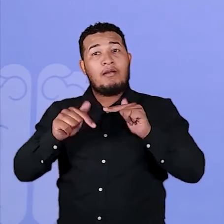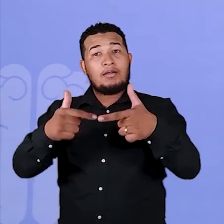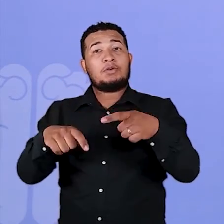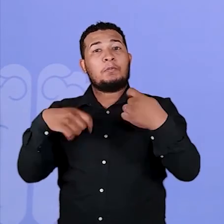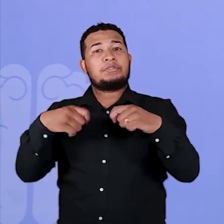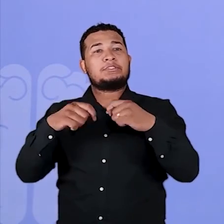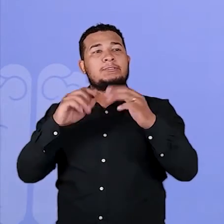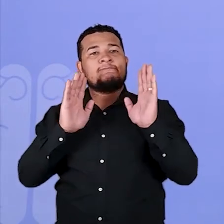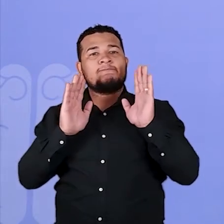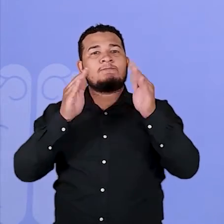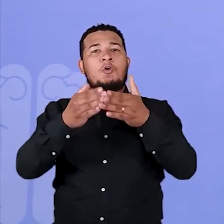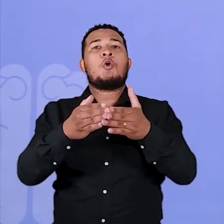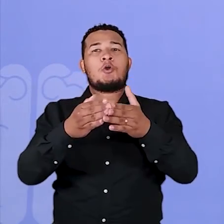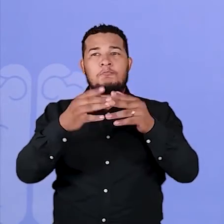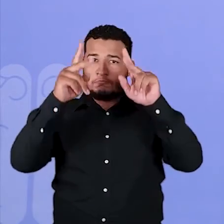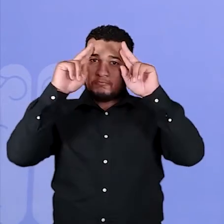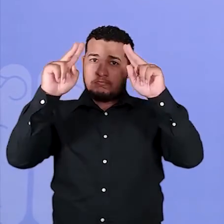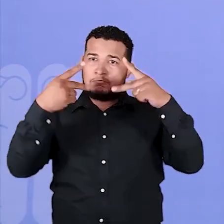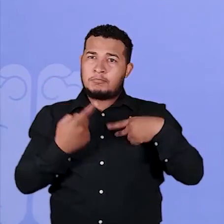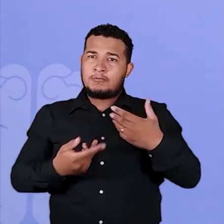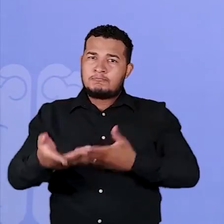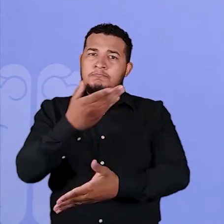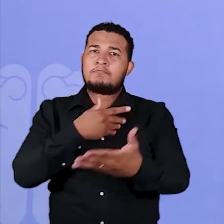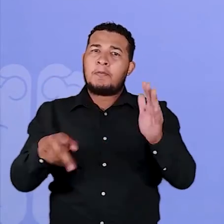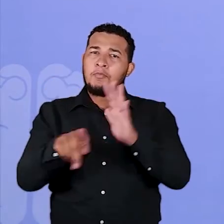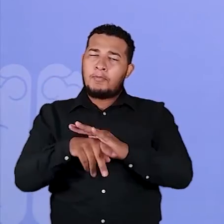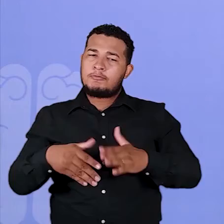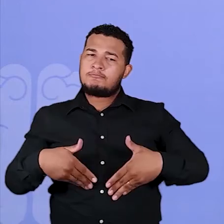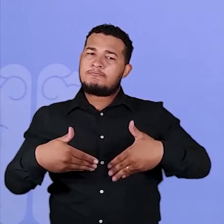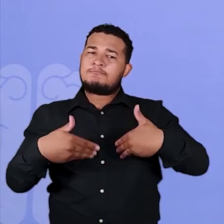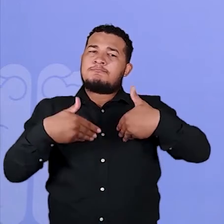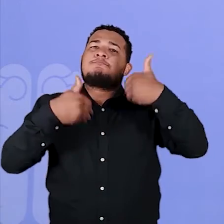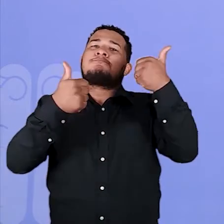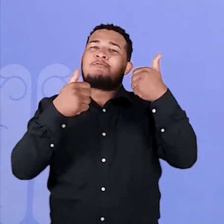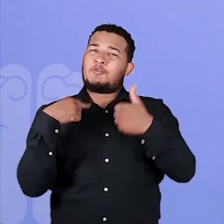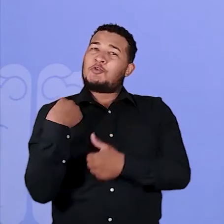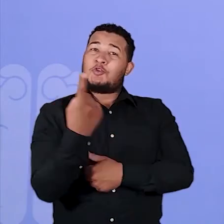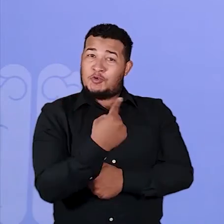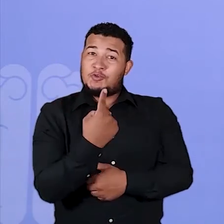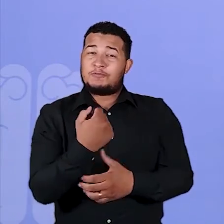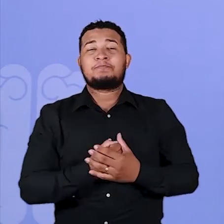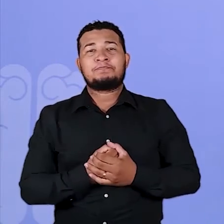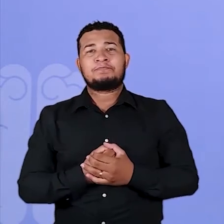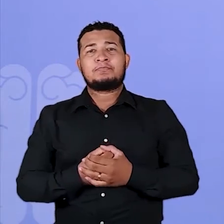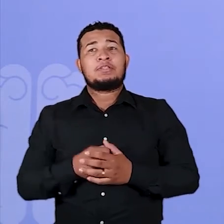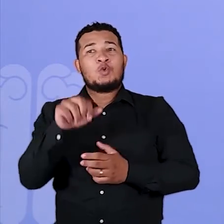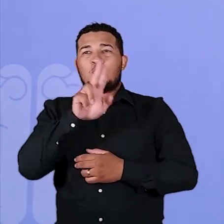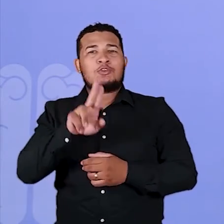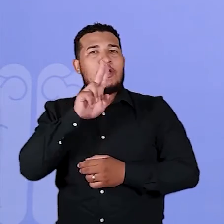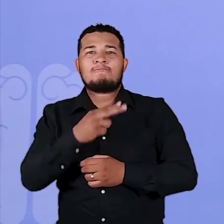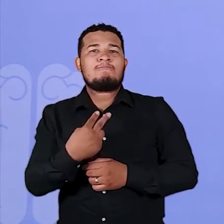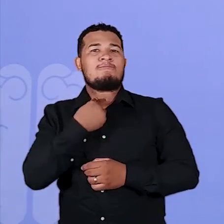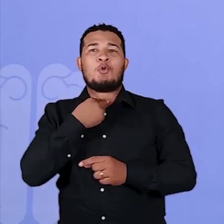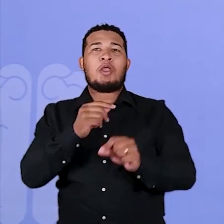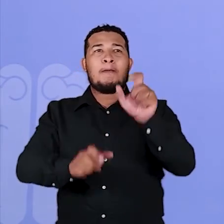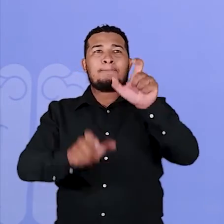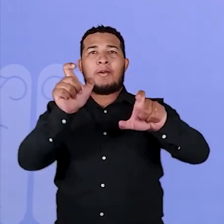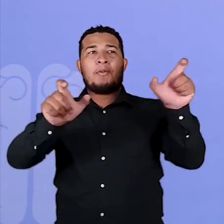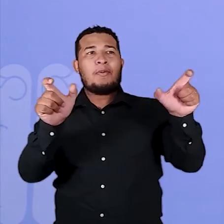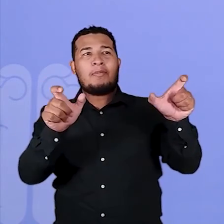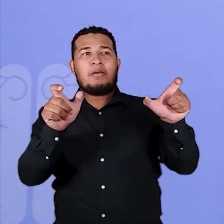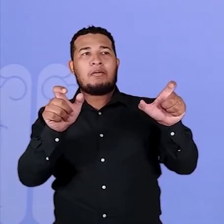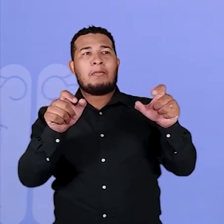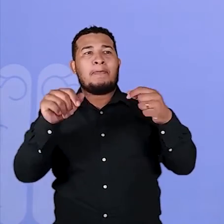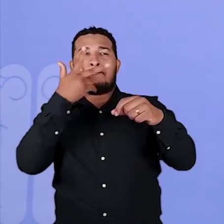ações precisam ser dirigidas a nós para nos beneficiar. Nós não devemos utilizar outras pessoas